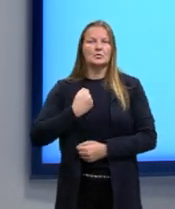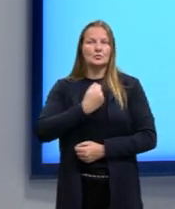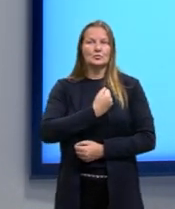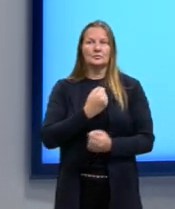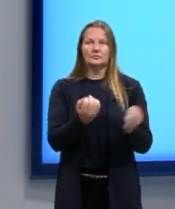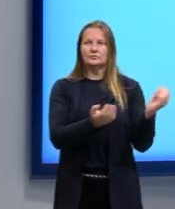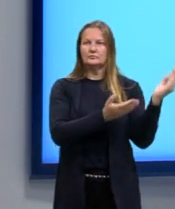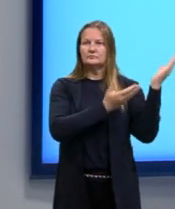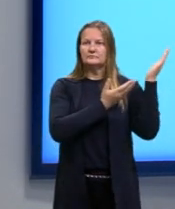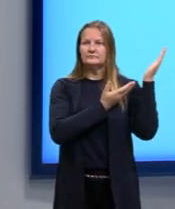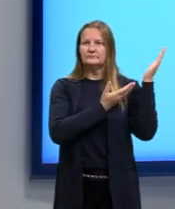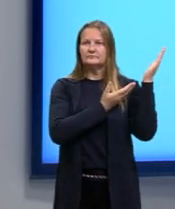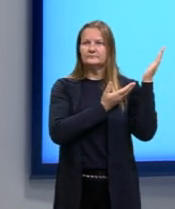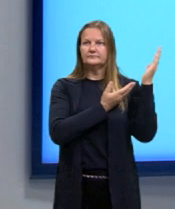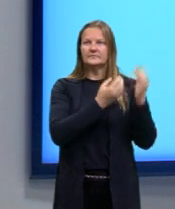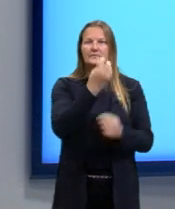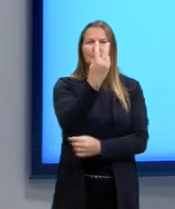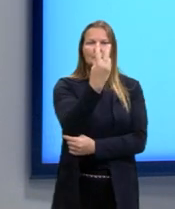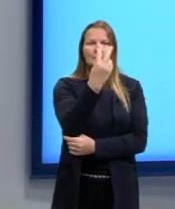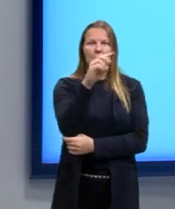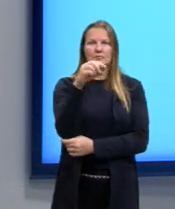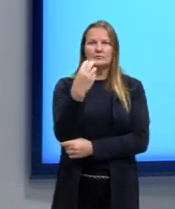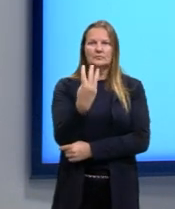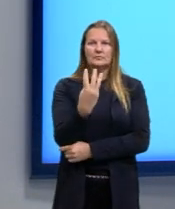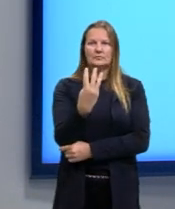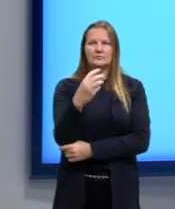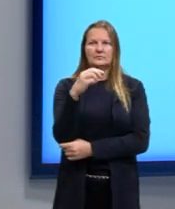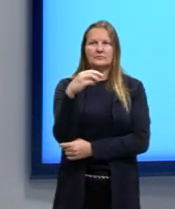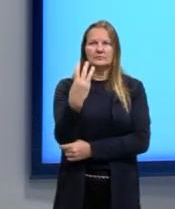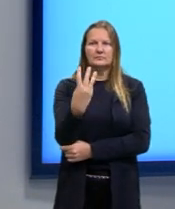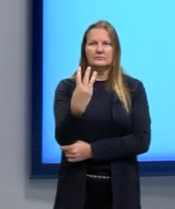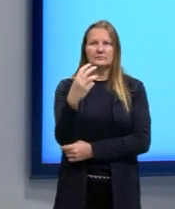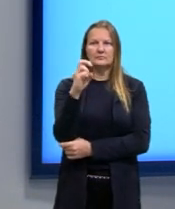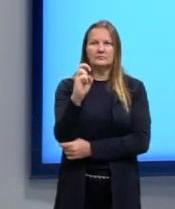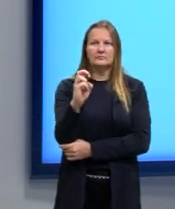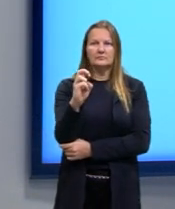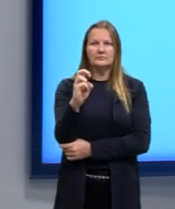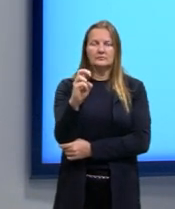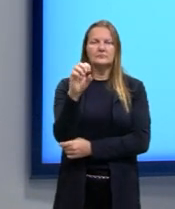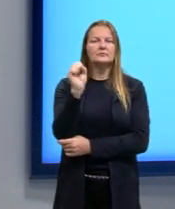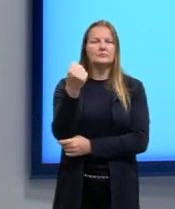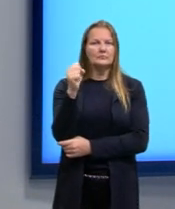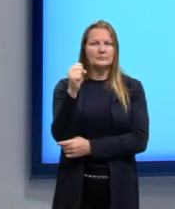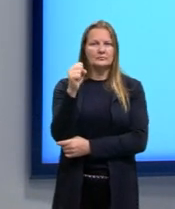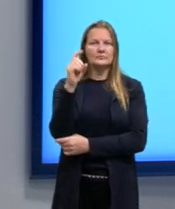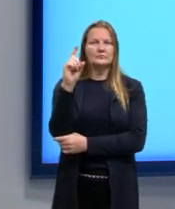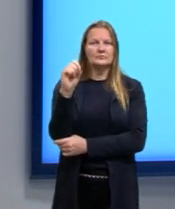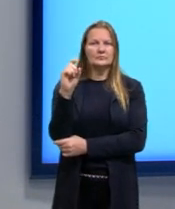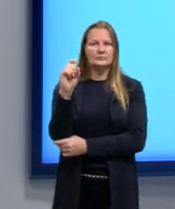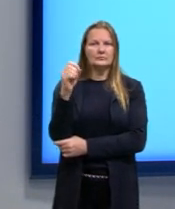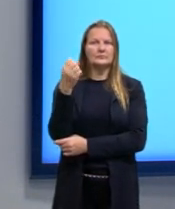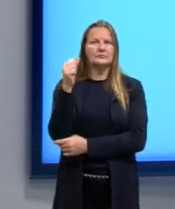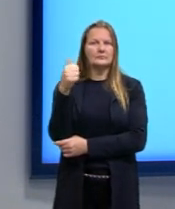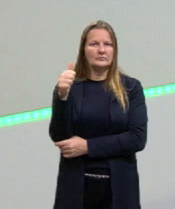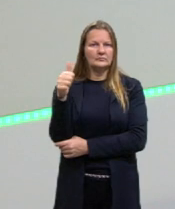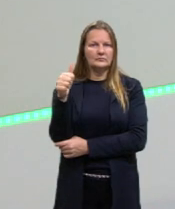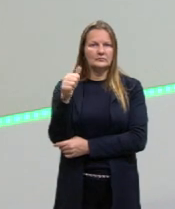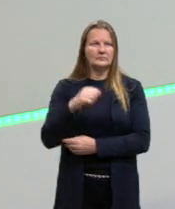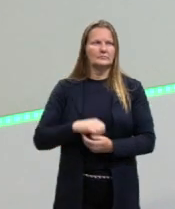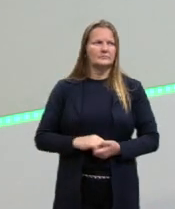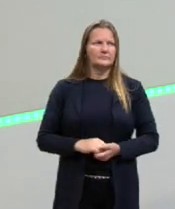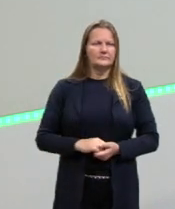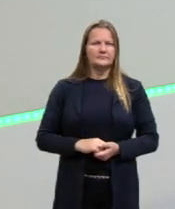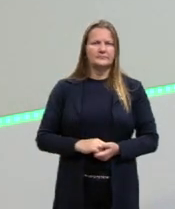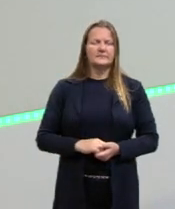numéricos 2 3 3 5 8 10 e 11